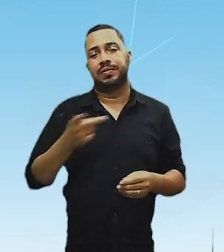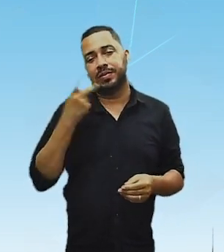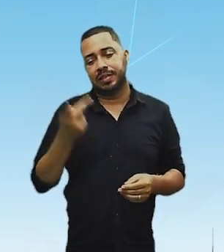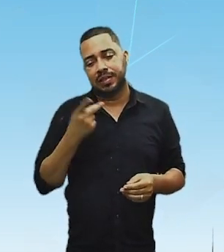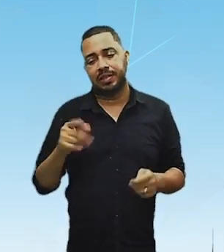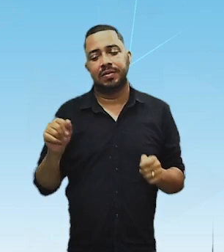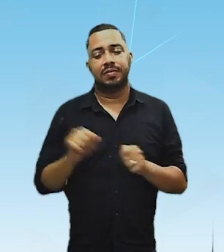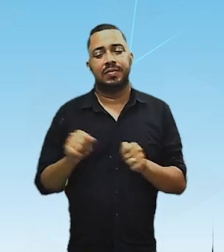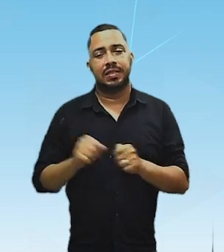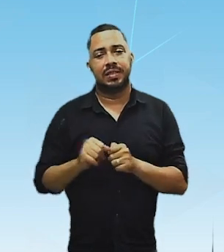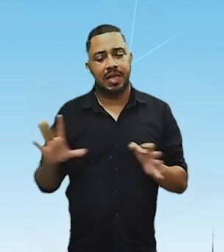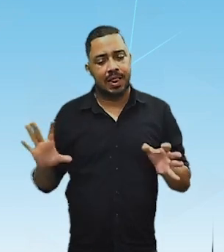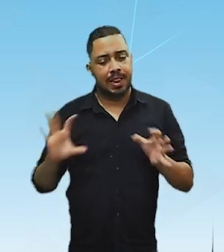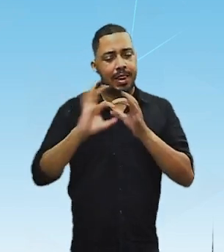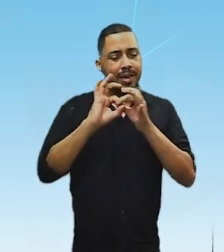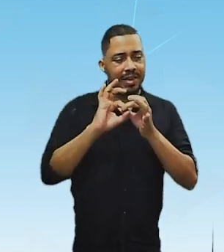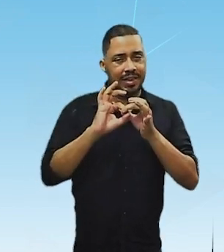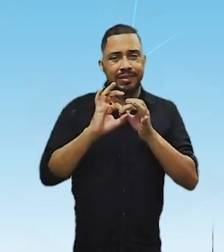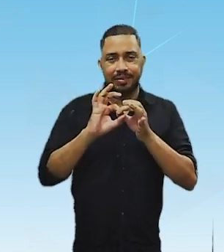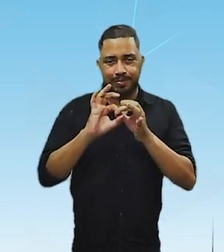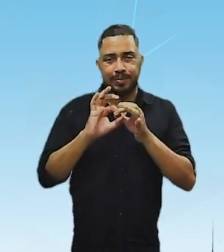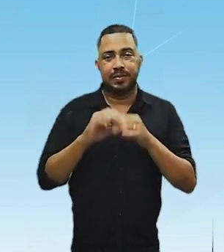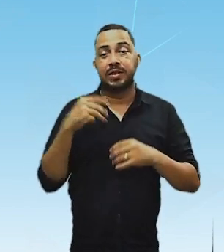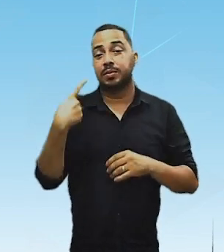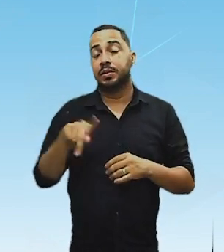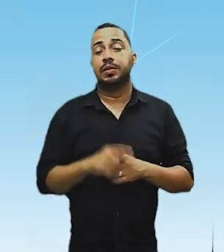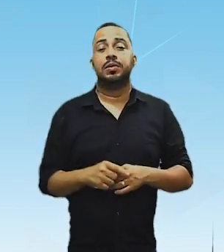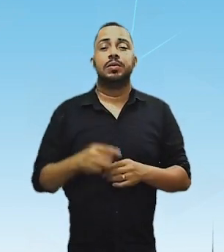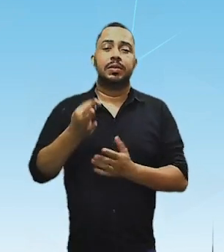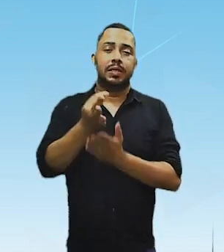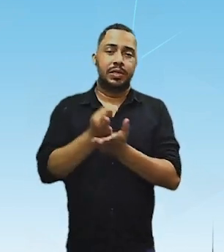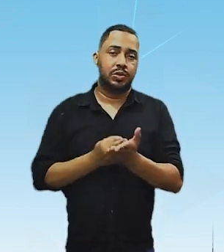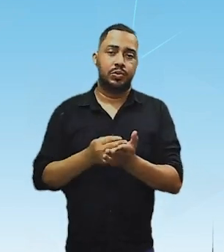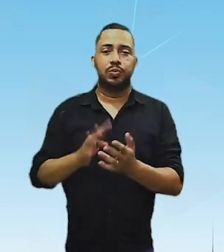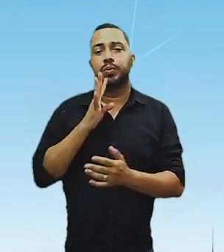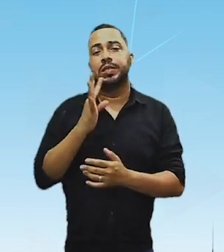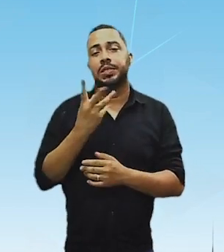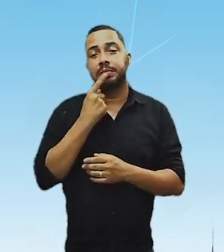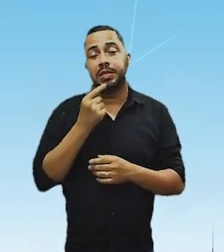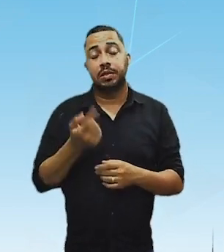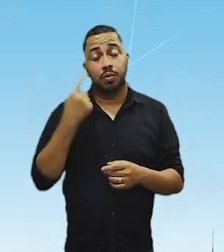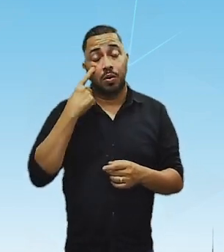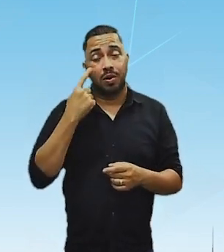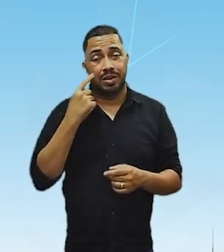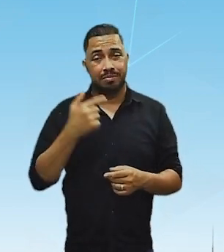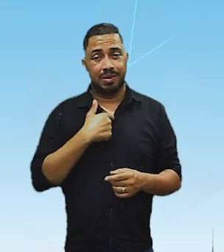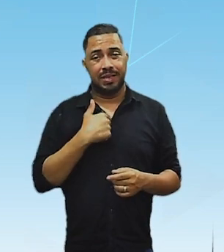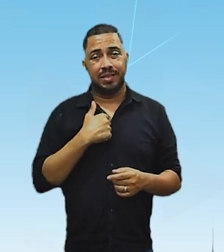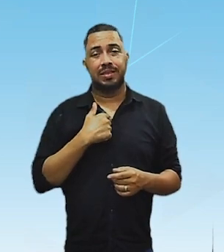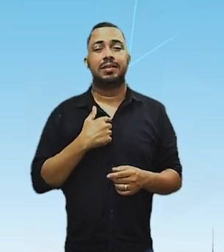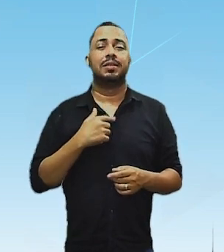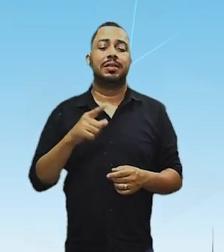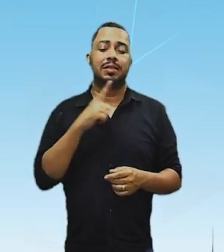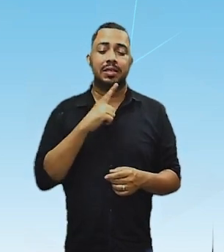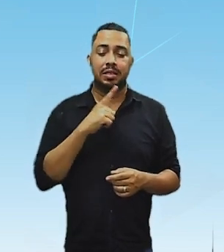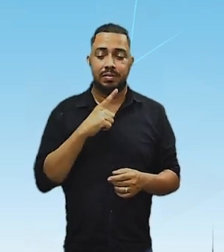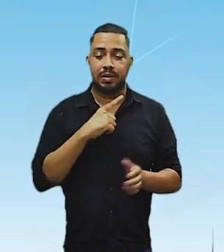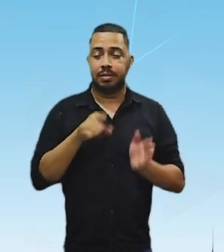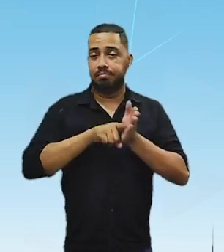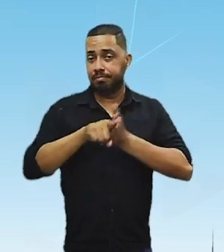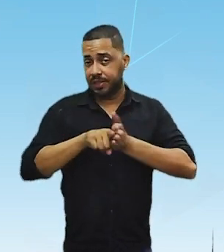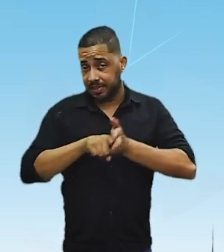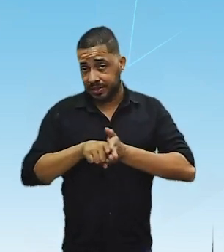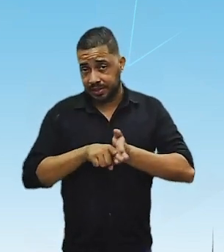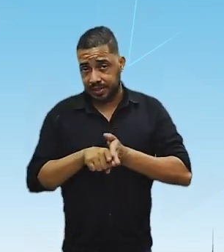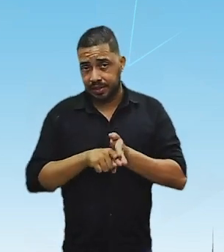fazer links, linkar o seu texto, o seu conhecimento. Então, olhando para mim nesse momento, nós temos a pesquisa,